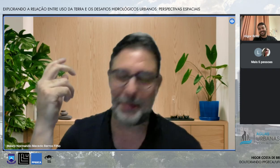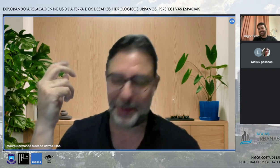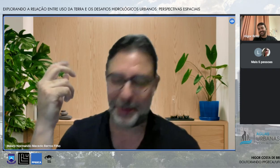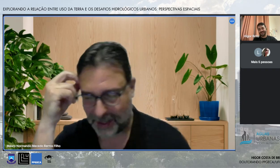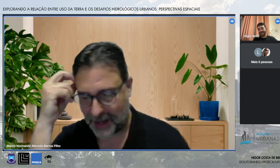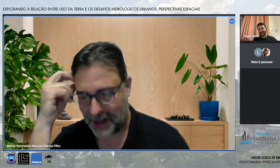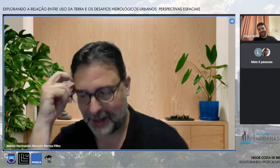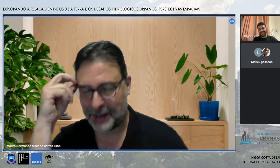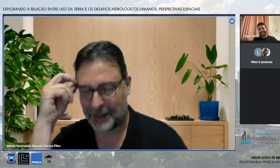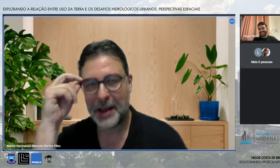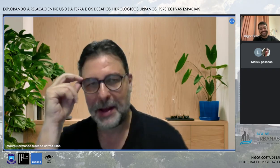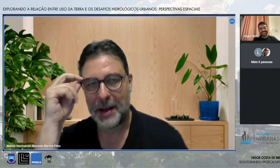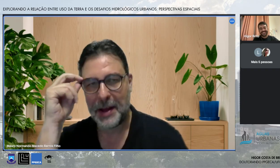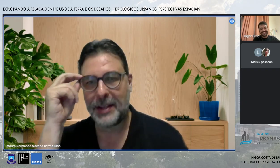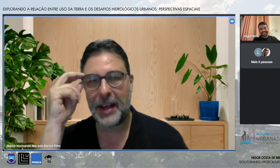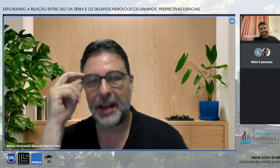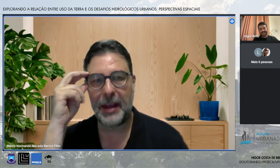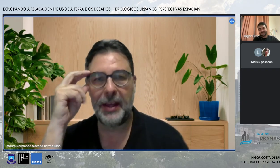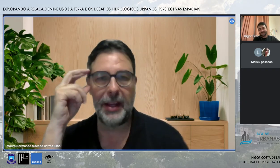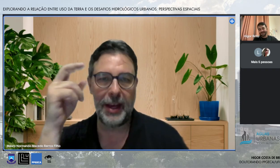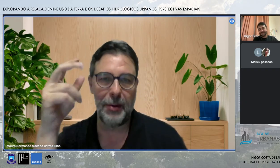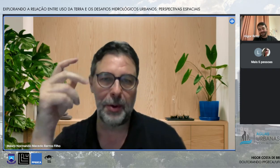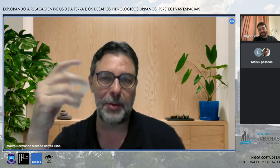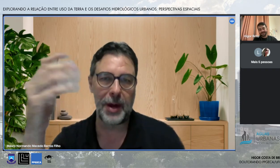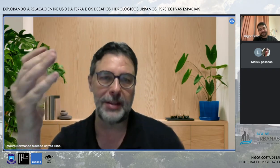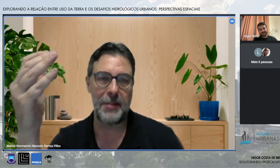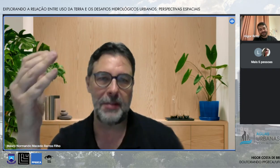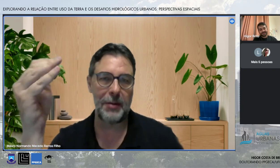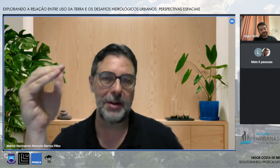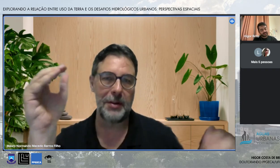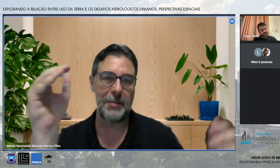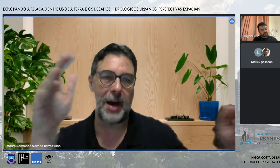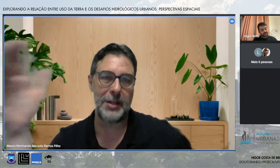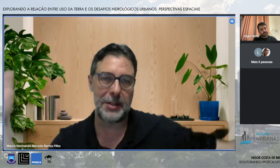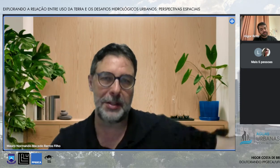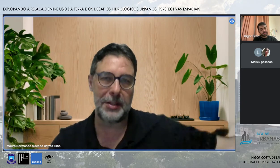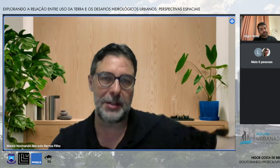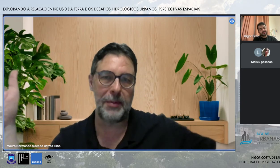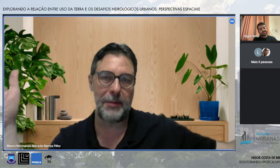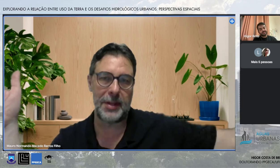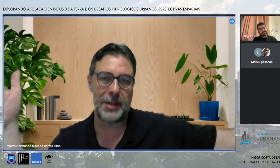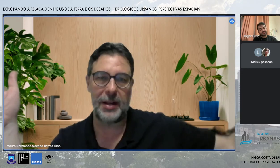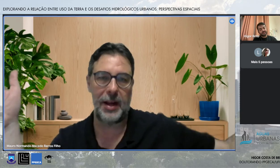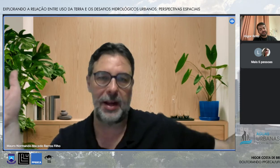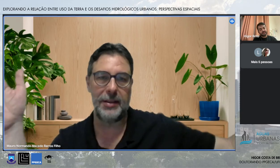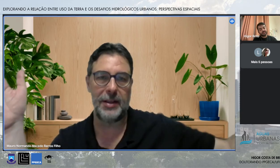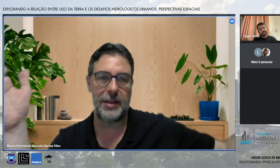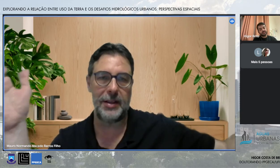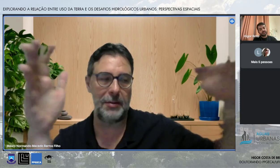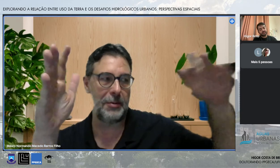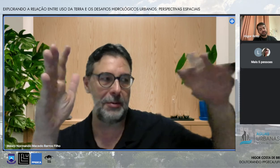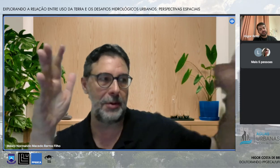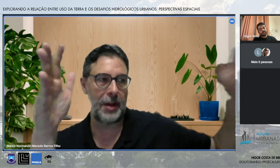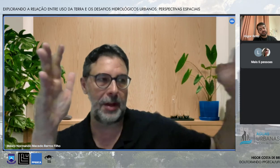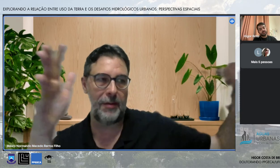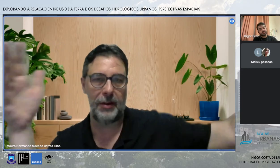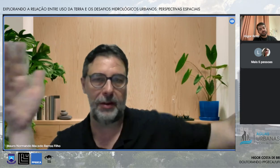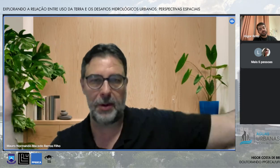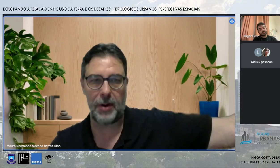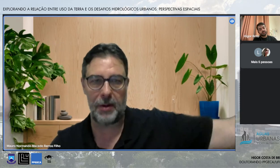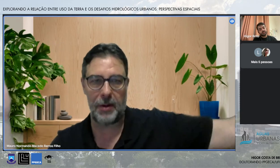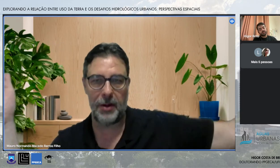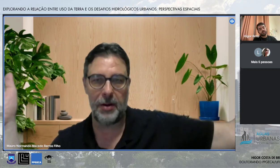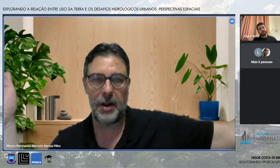para poder captar isso. Mas o crescimento, quanto mais tempo você está analisando assim o